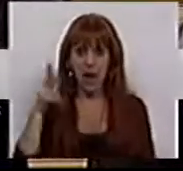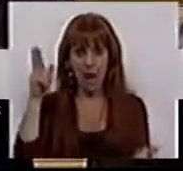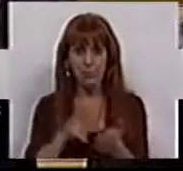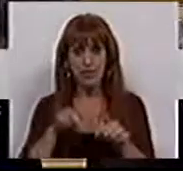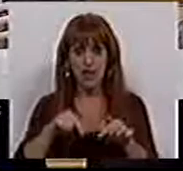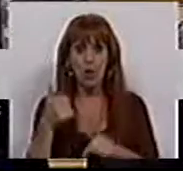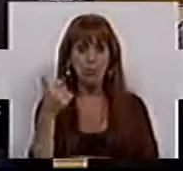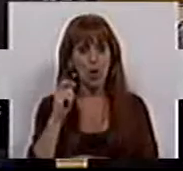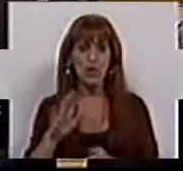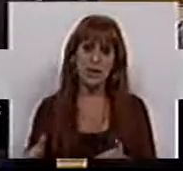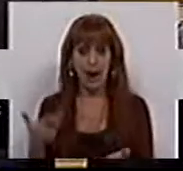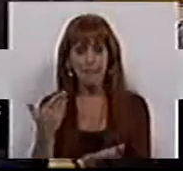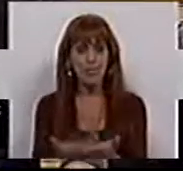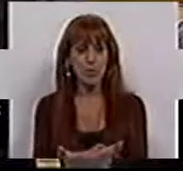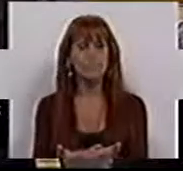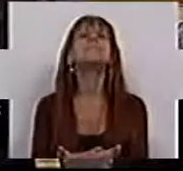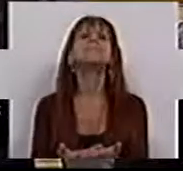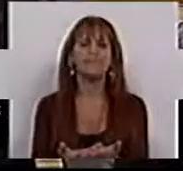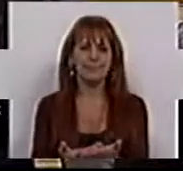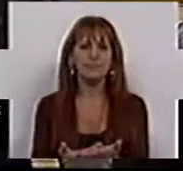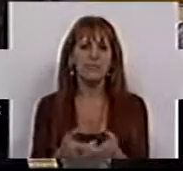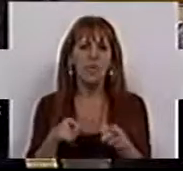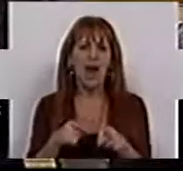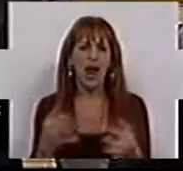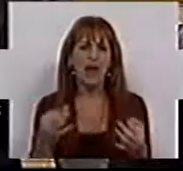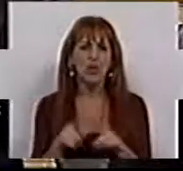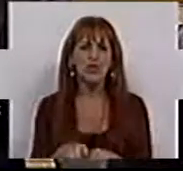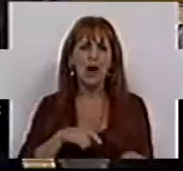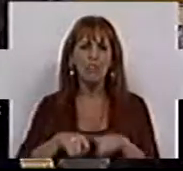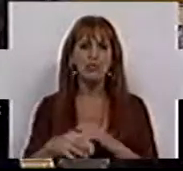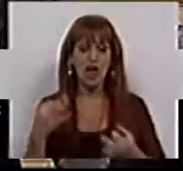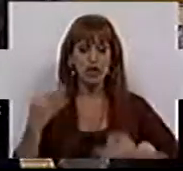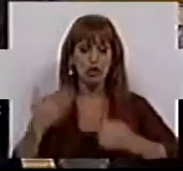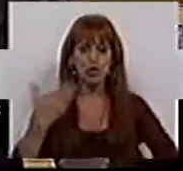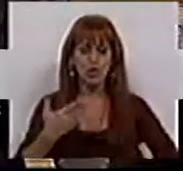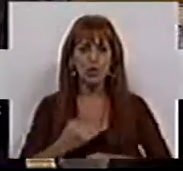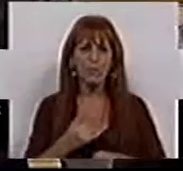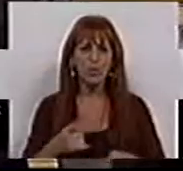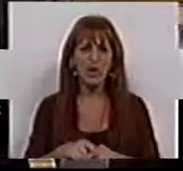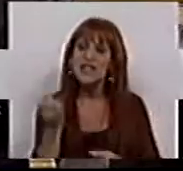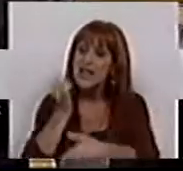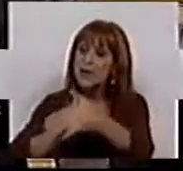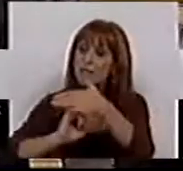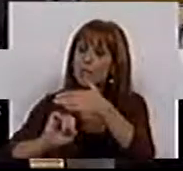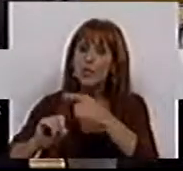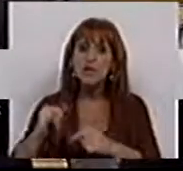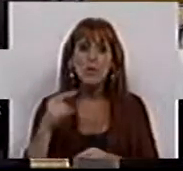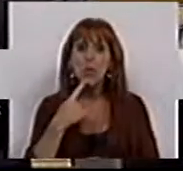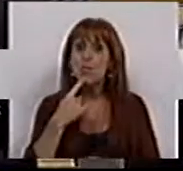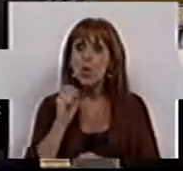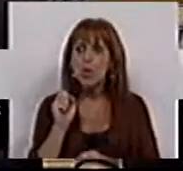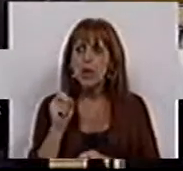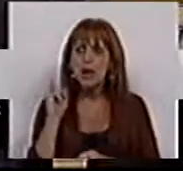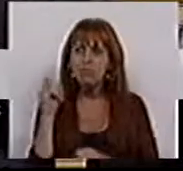aprovado aquilo que o Bloco de Esquerda tinha proposto. E isso sim, é que era de facto ter uma política justa, porque era devolver o